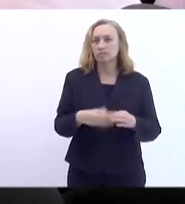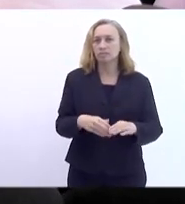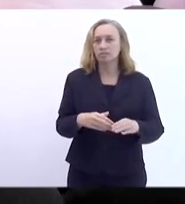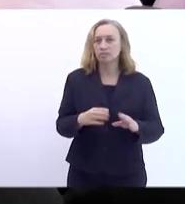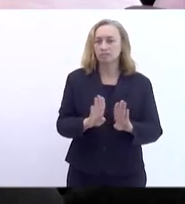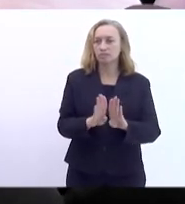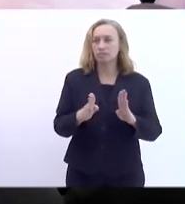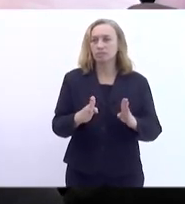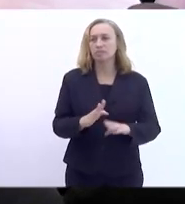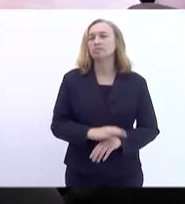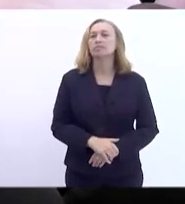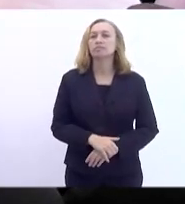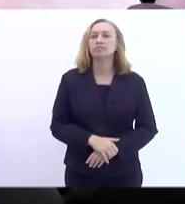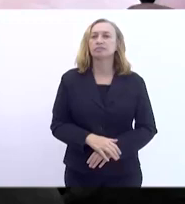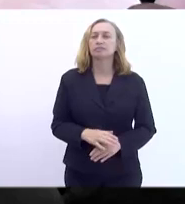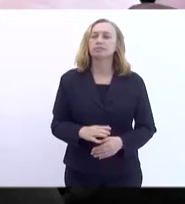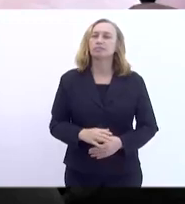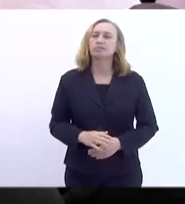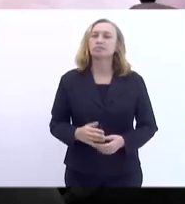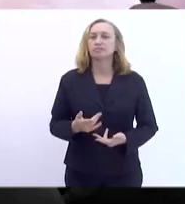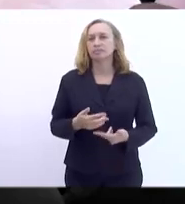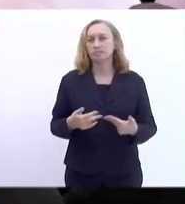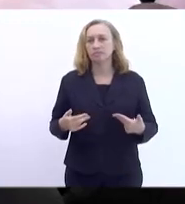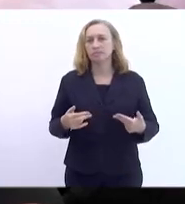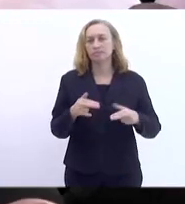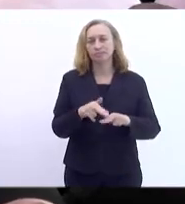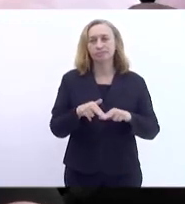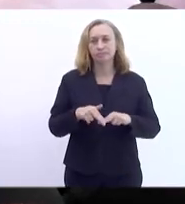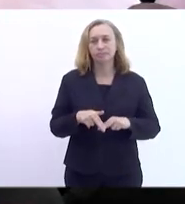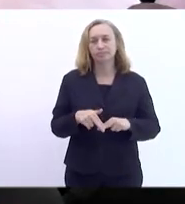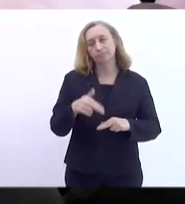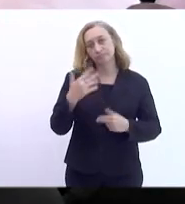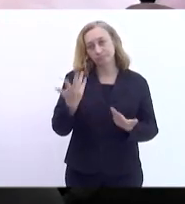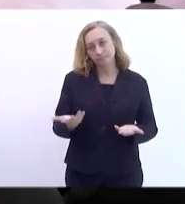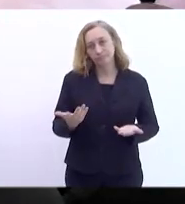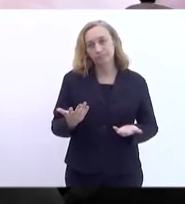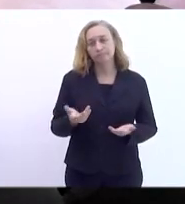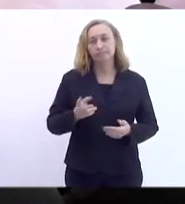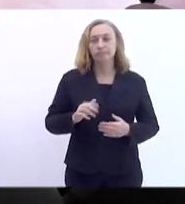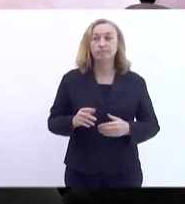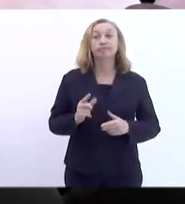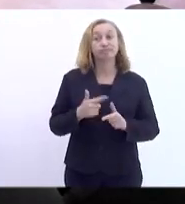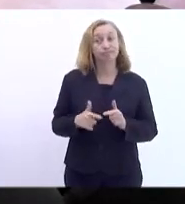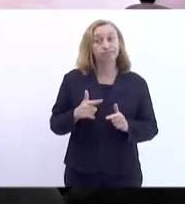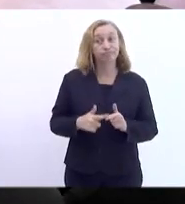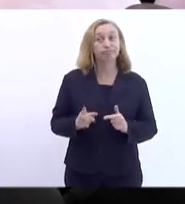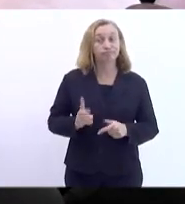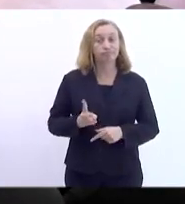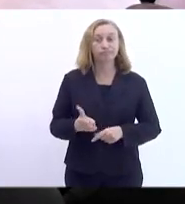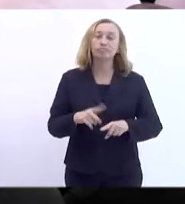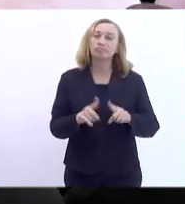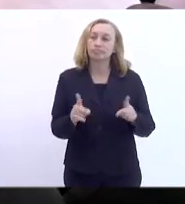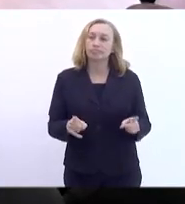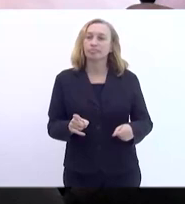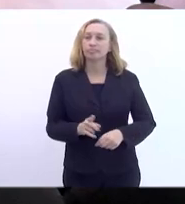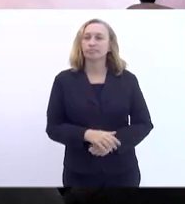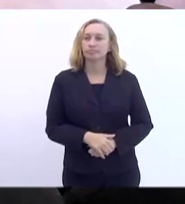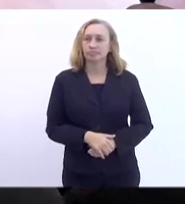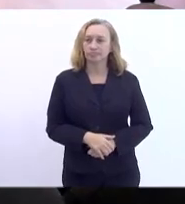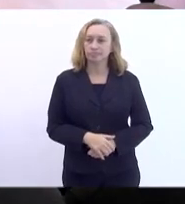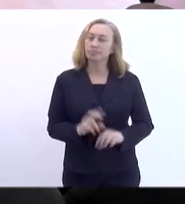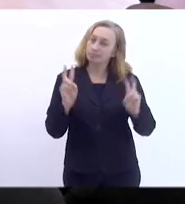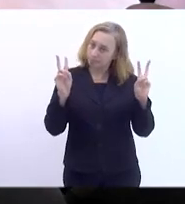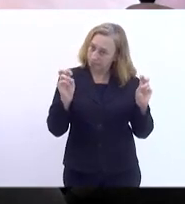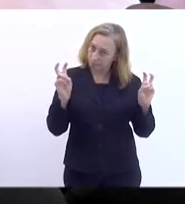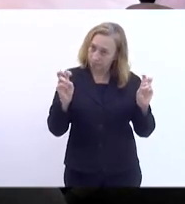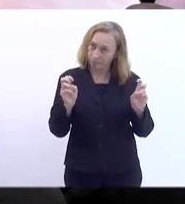foi destravados felizmente sob certo aspecto porque graças a isso estamos ainda nesse problema aqui mas essa é uma é uma